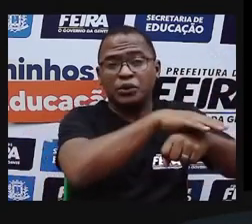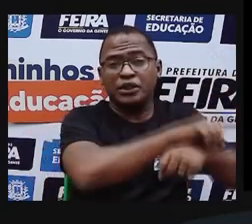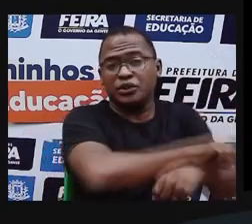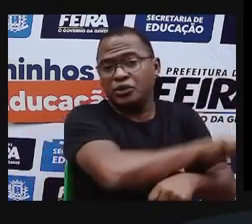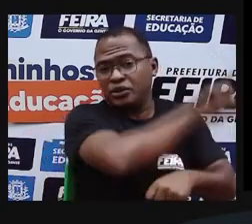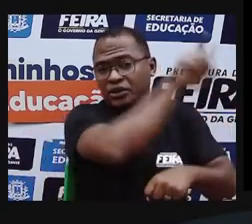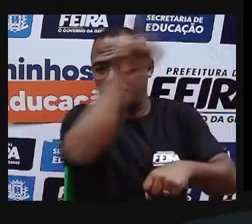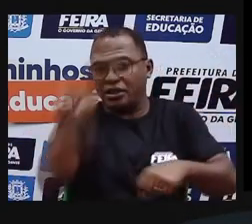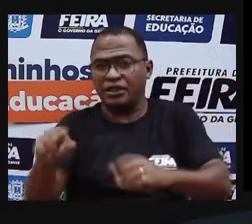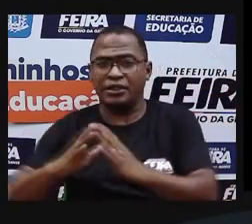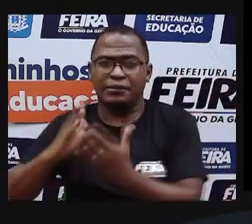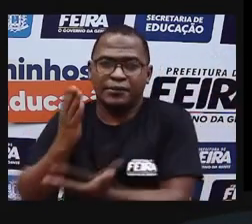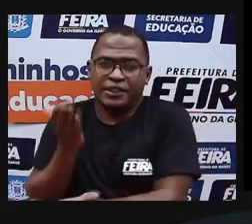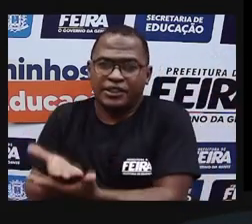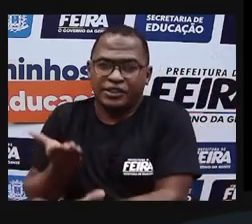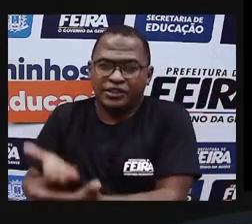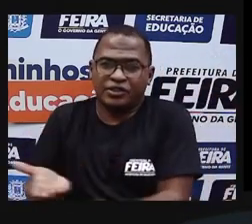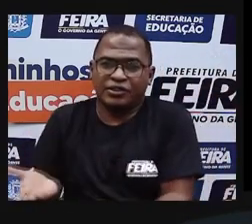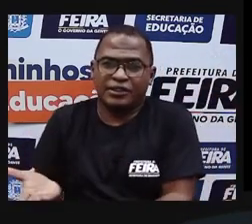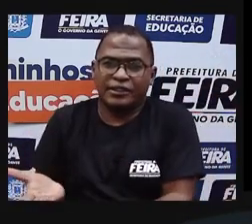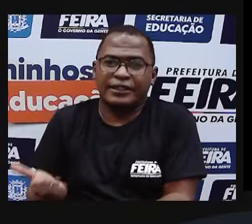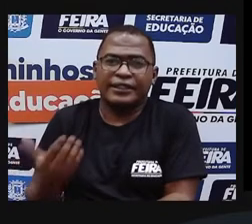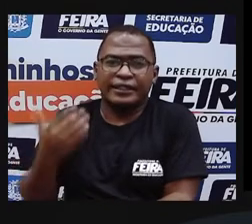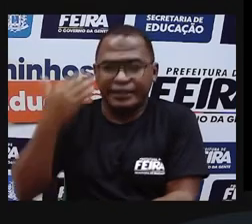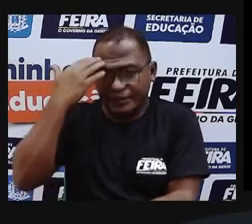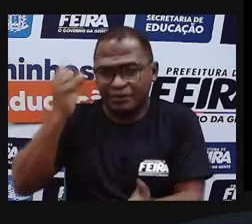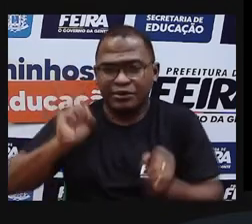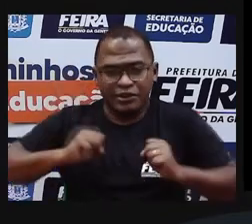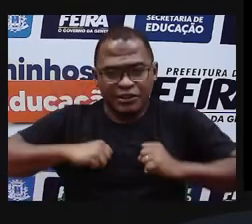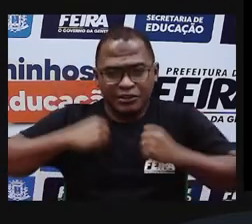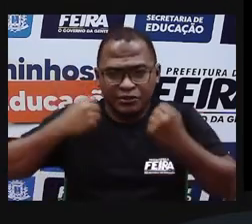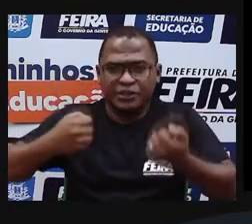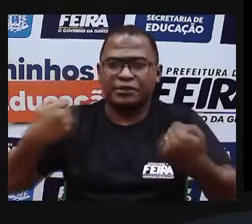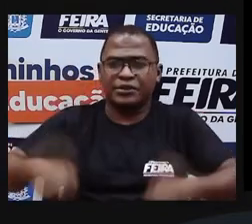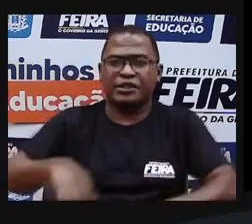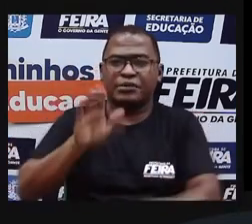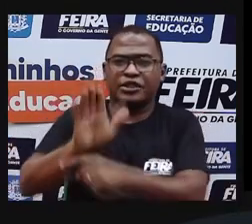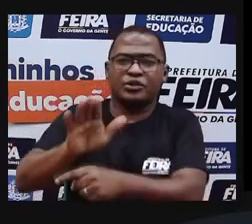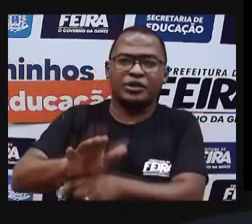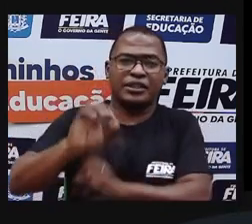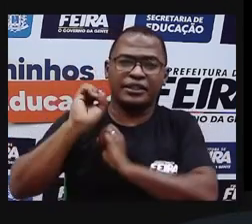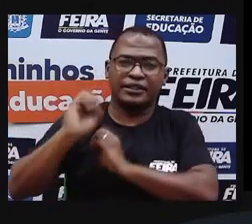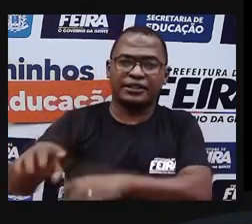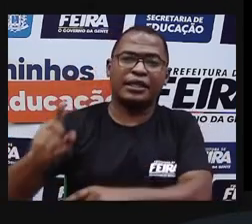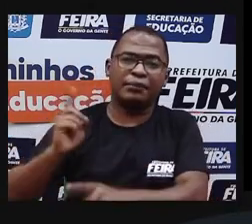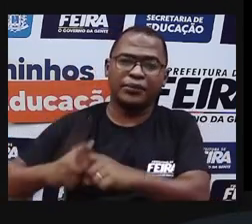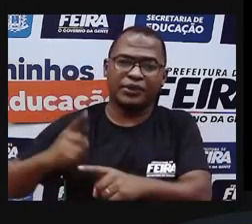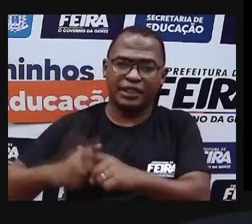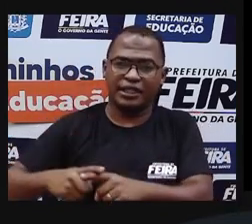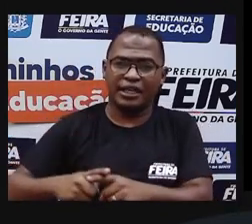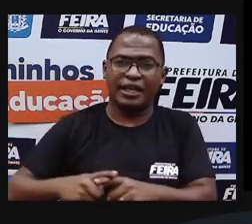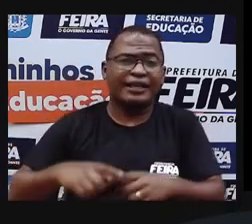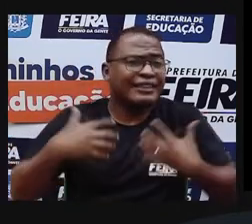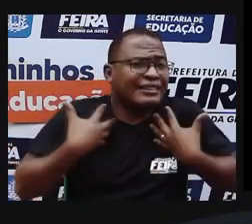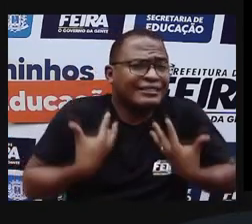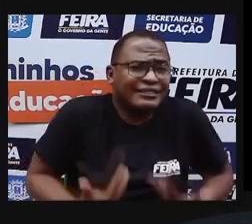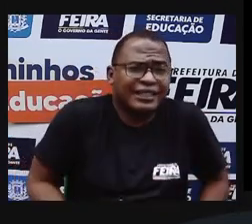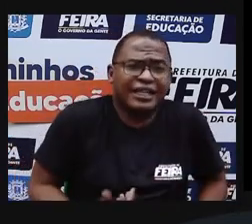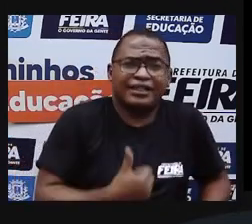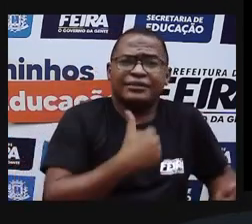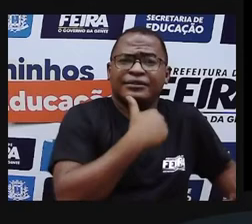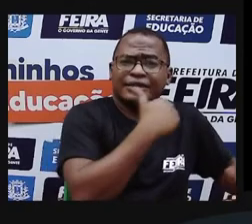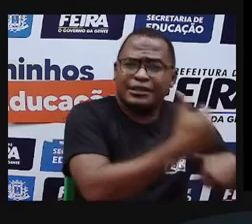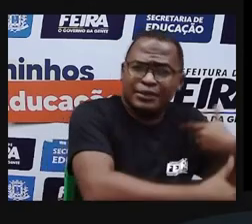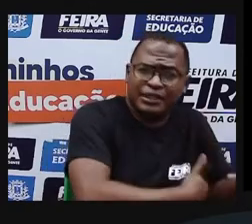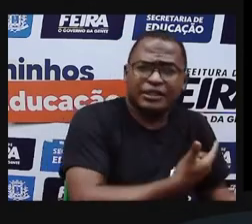mas nós, professores, também, de saber que precisamos fazer o melhor por vocês, que estão cansados, que não tiveram oportunidade